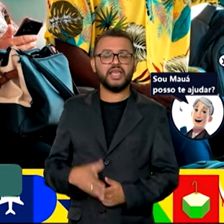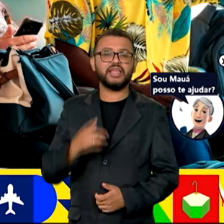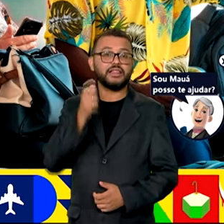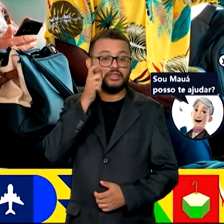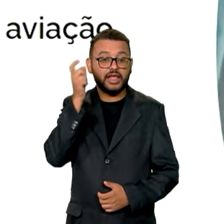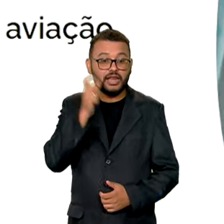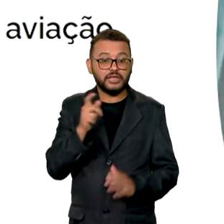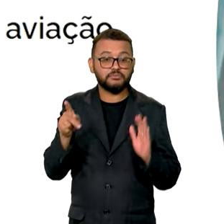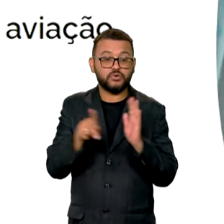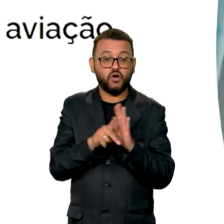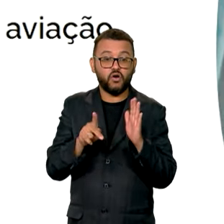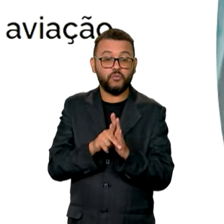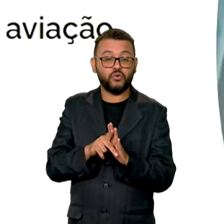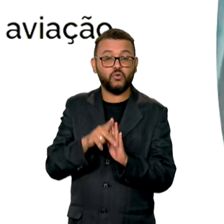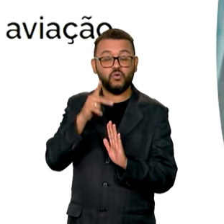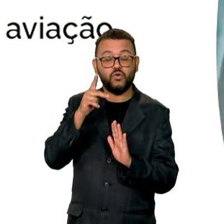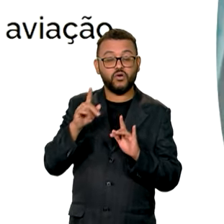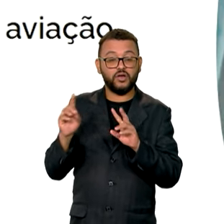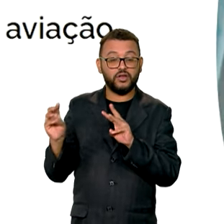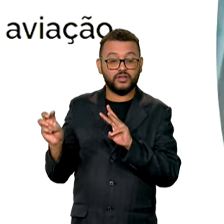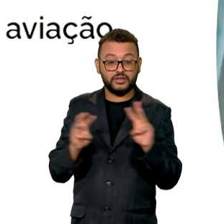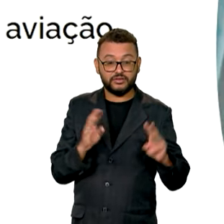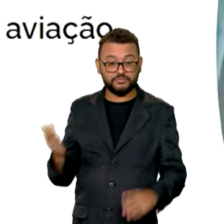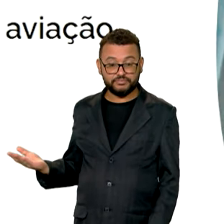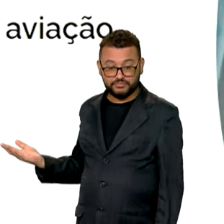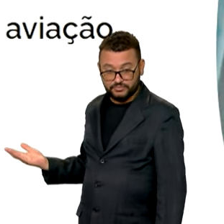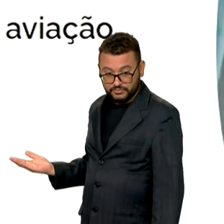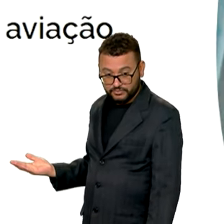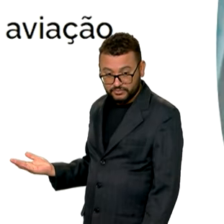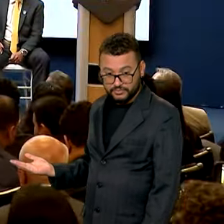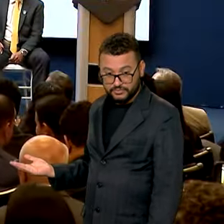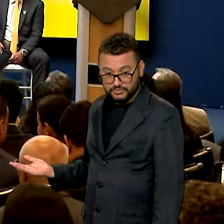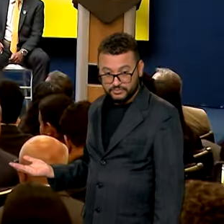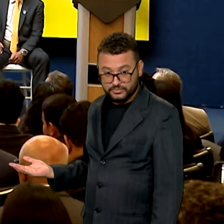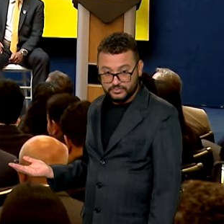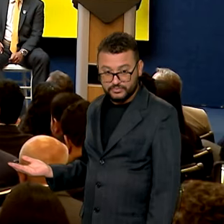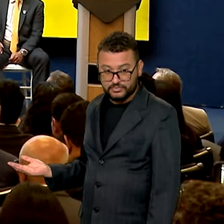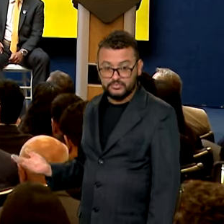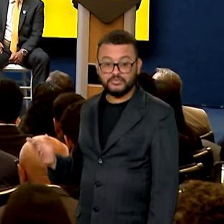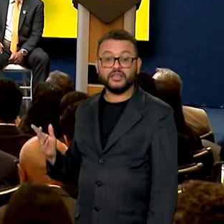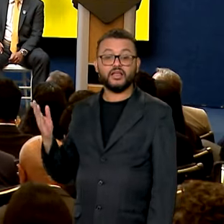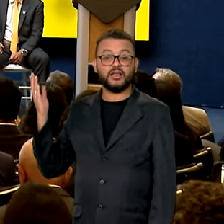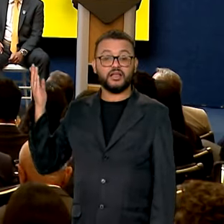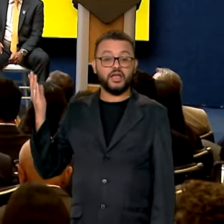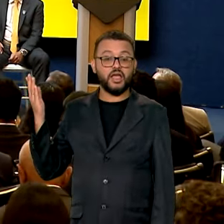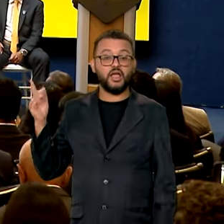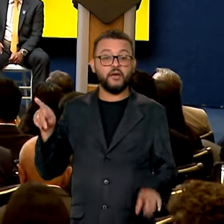um site criado para o programa na plataforma do governo federal, no endereço